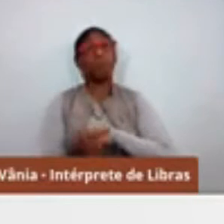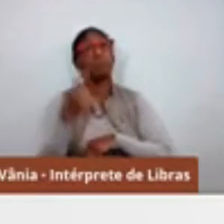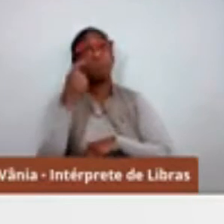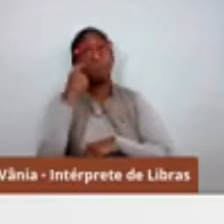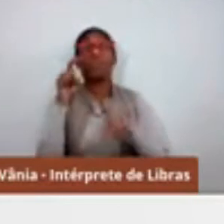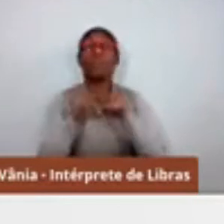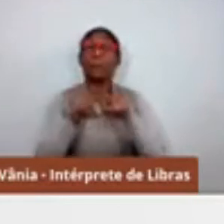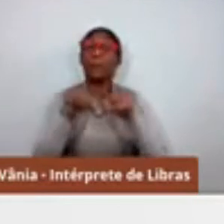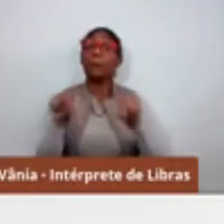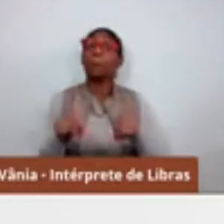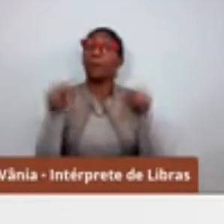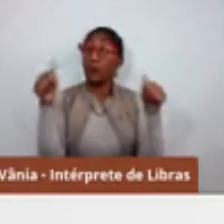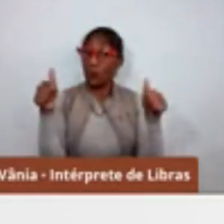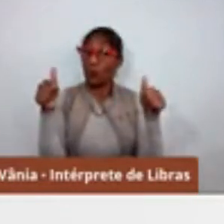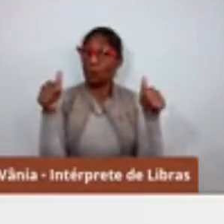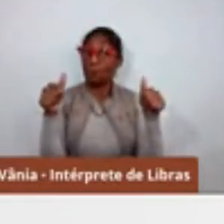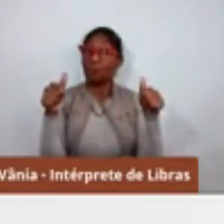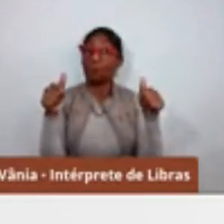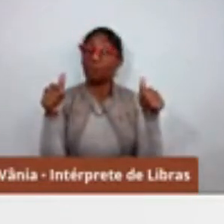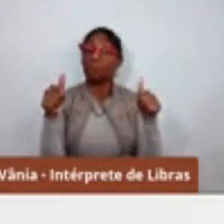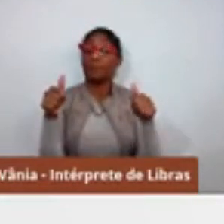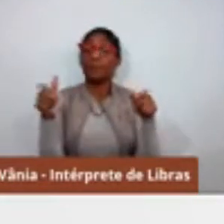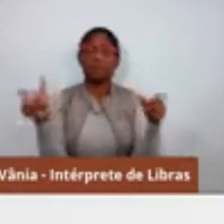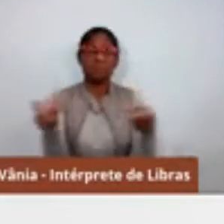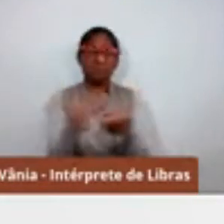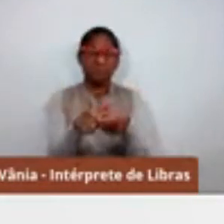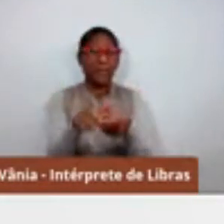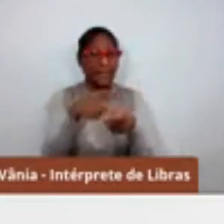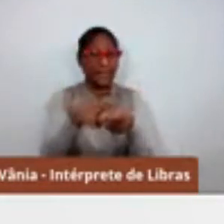de melhoria de indicadores da micro-região.